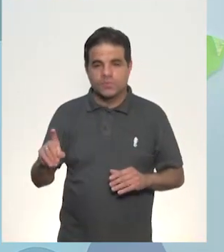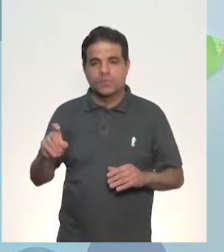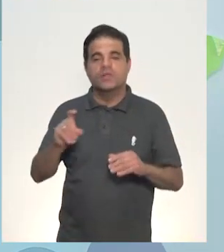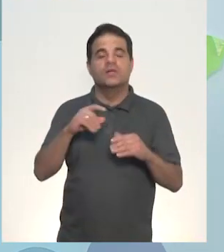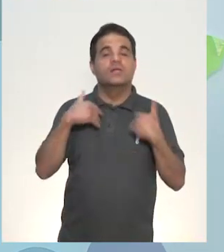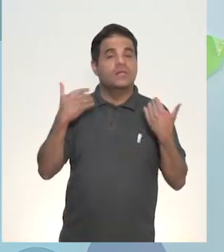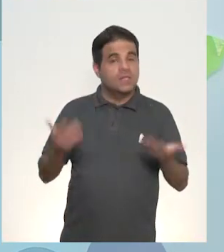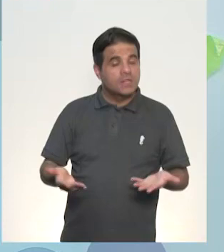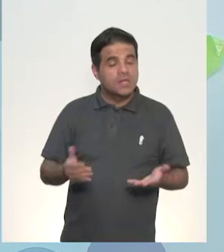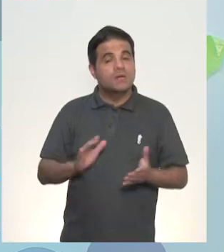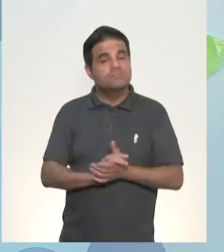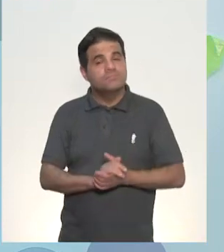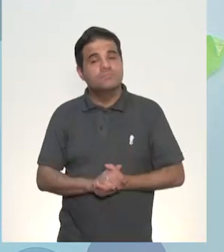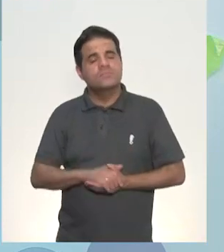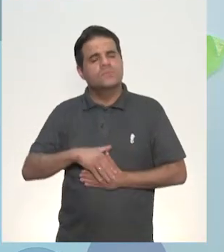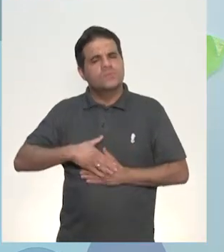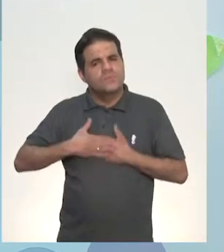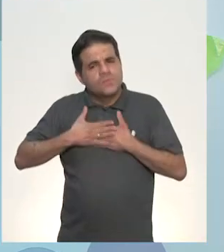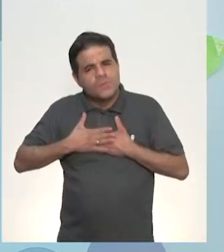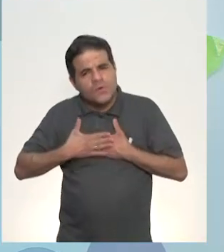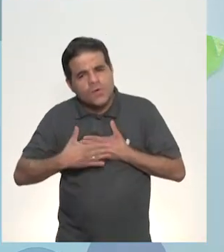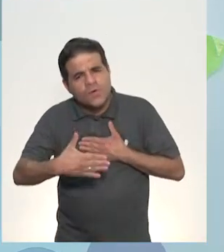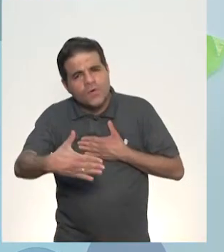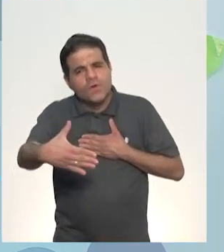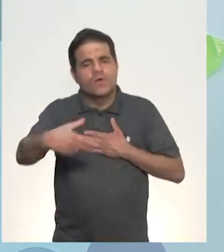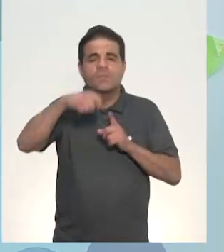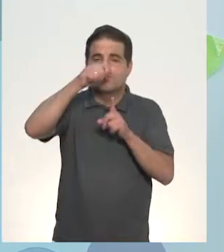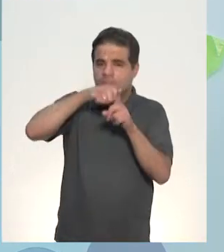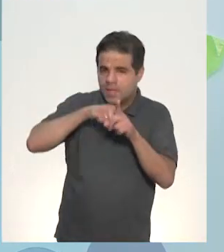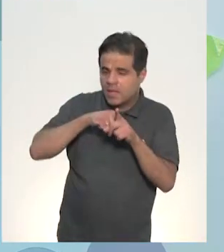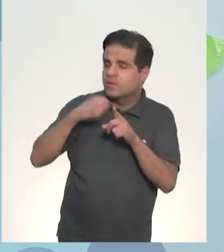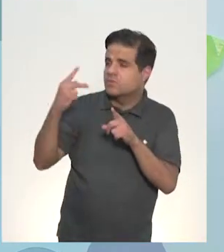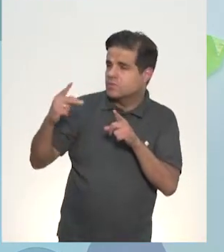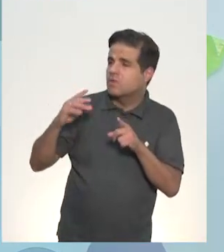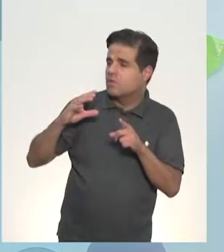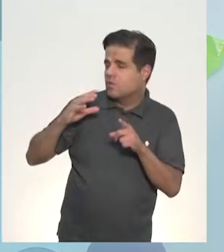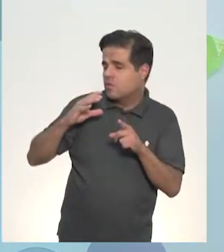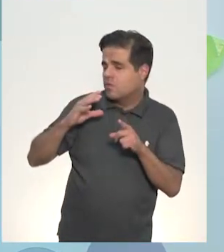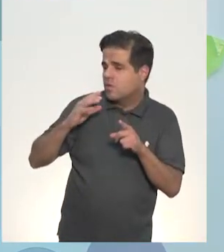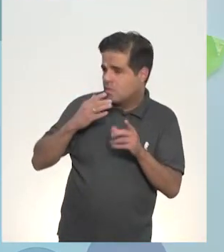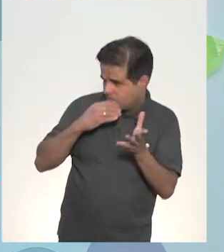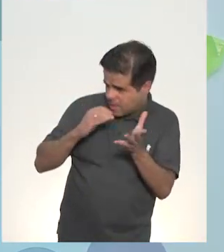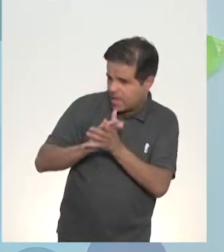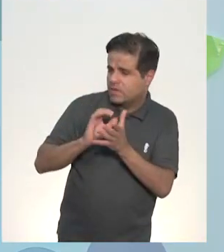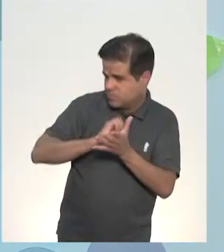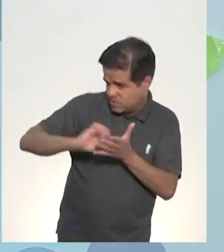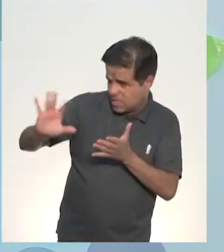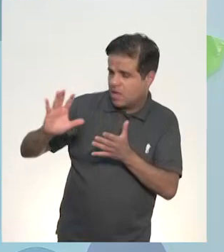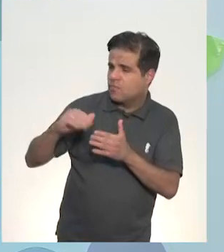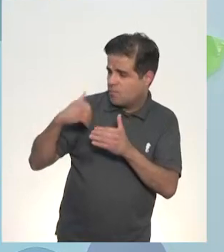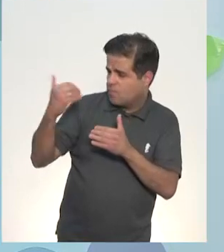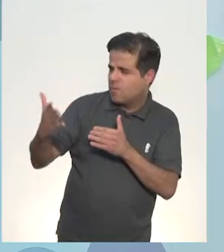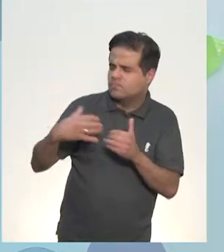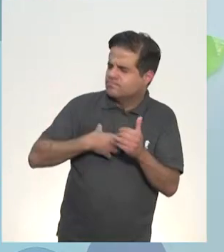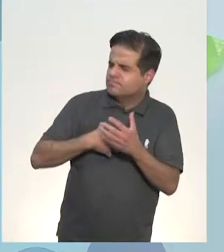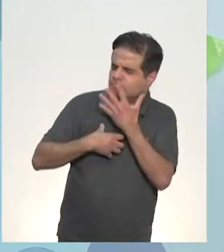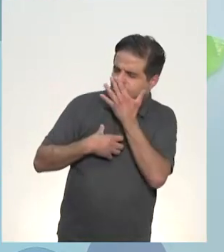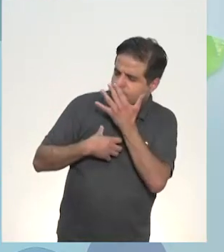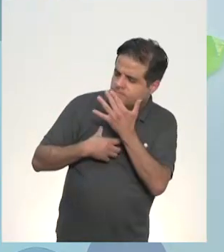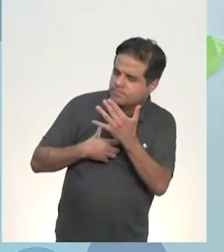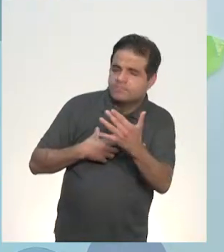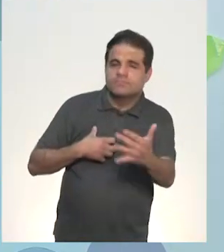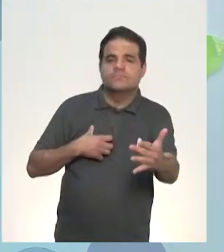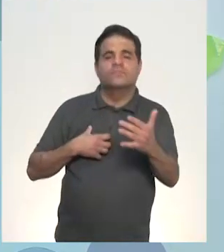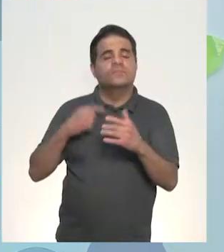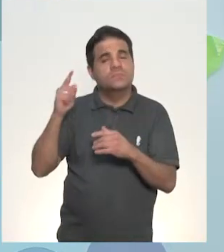tá certo? E ao longo de todo o mês que o seu amado maravilhoso ficou fora, você fica sentindo o cheirinho do